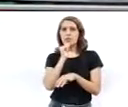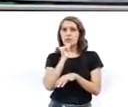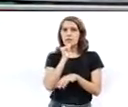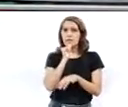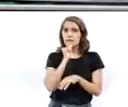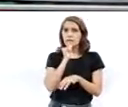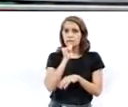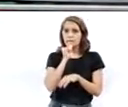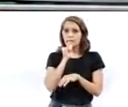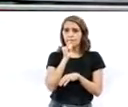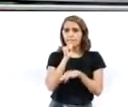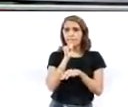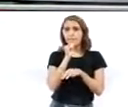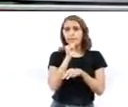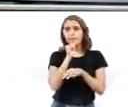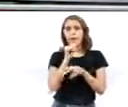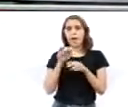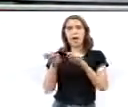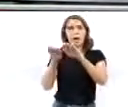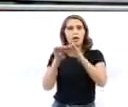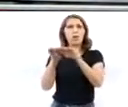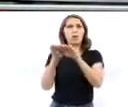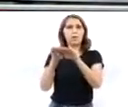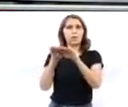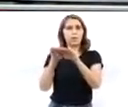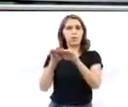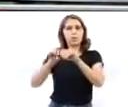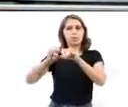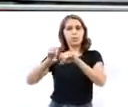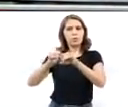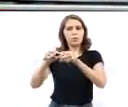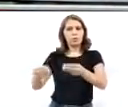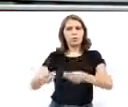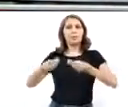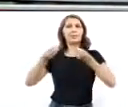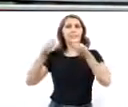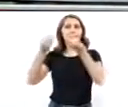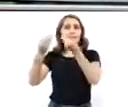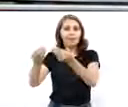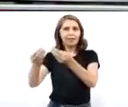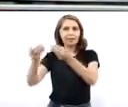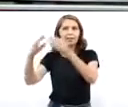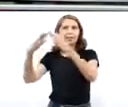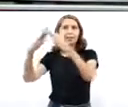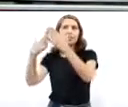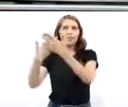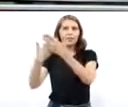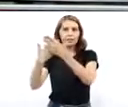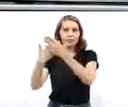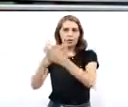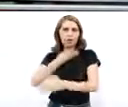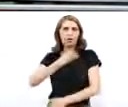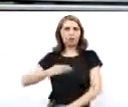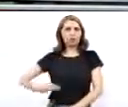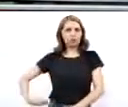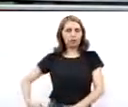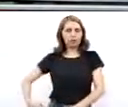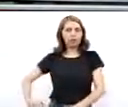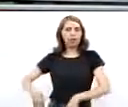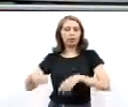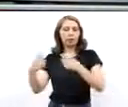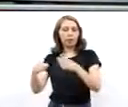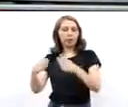acesso e permanência, se eu tenho um ensino gratuito sendo ofertado nas escolas públicas, municipais,